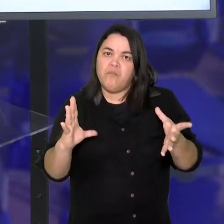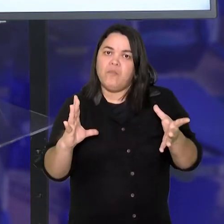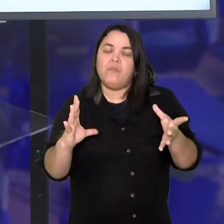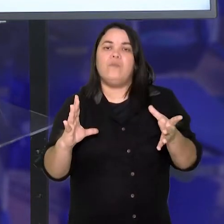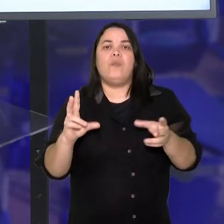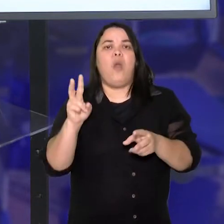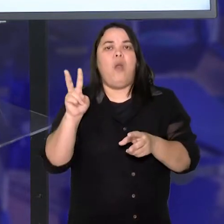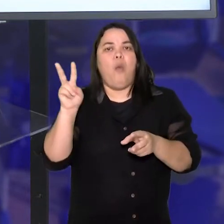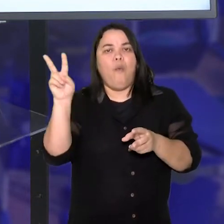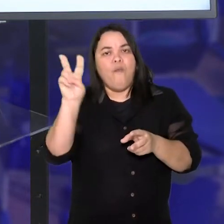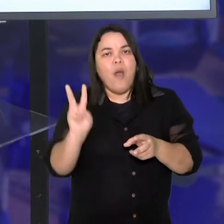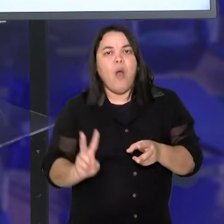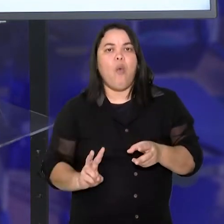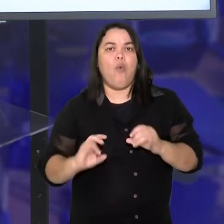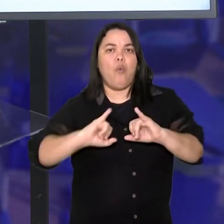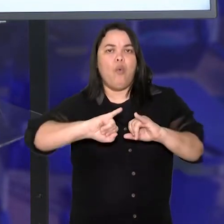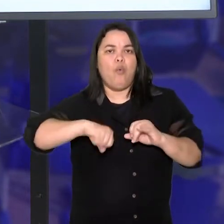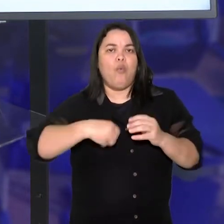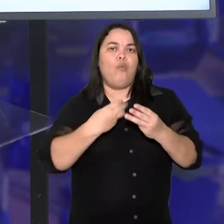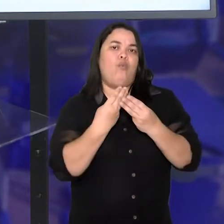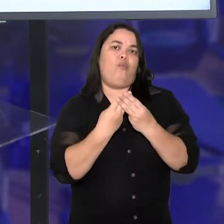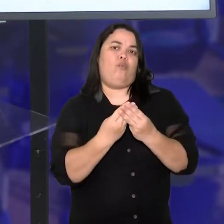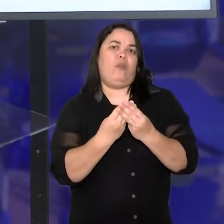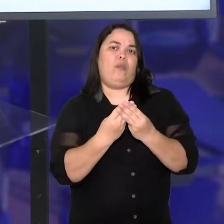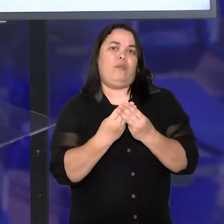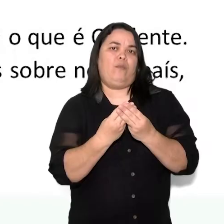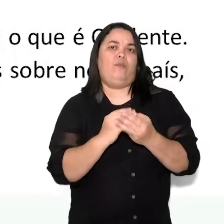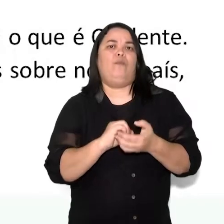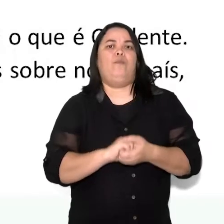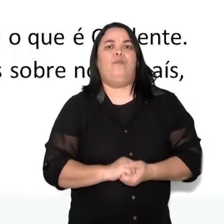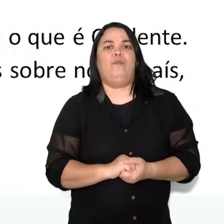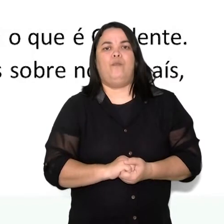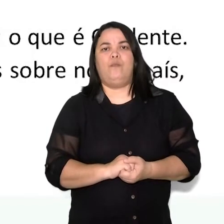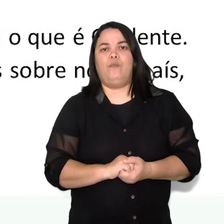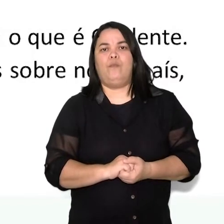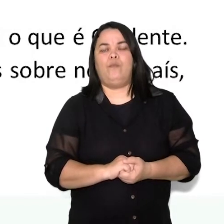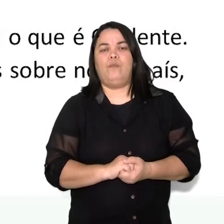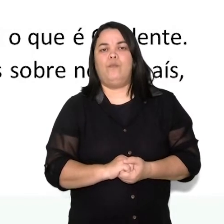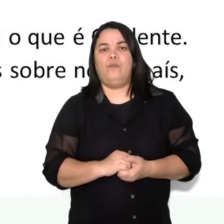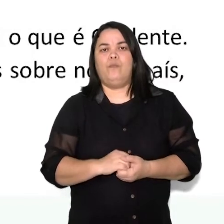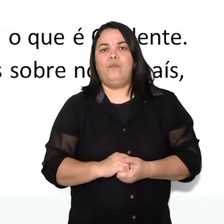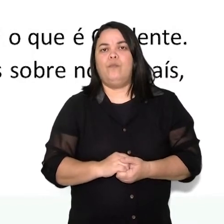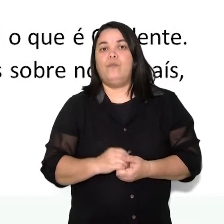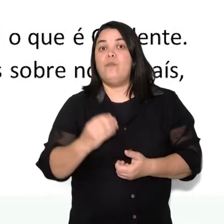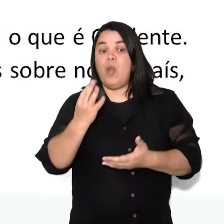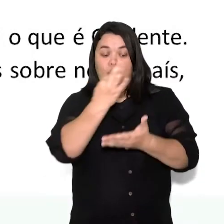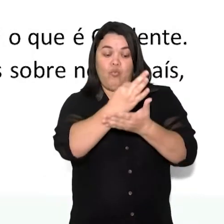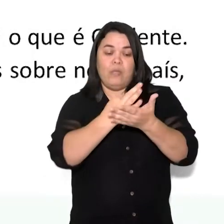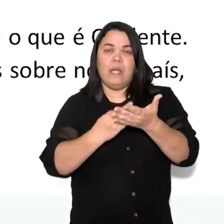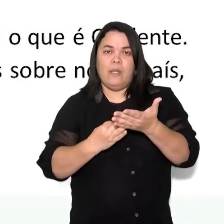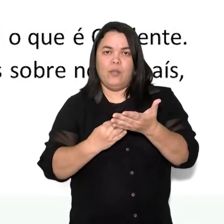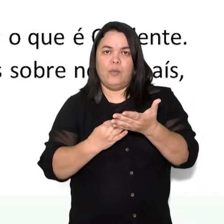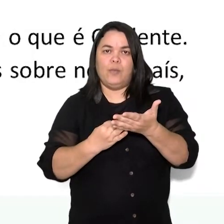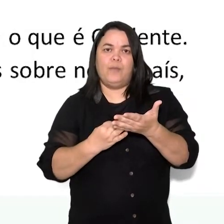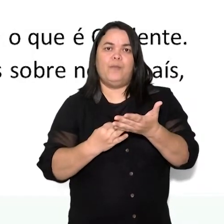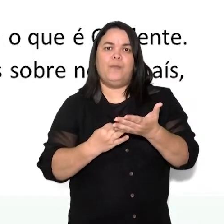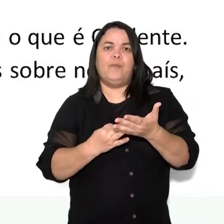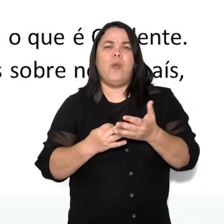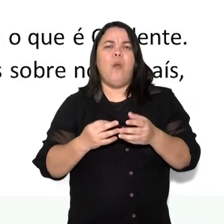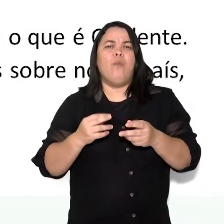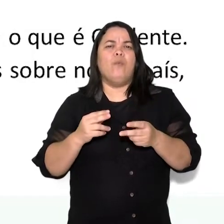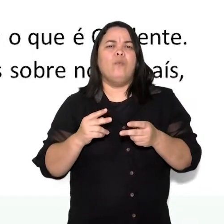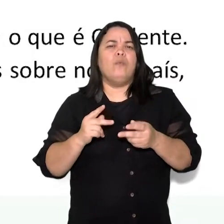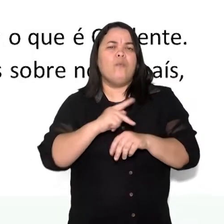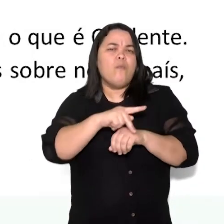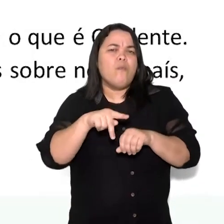e valores judaico-cristãos. Esses são os critérios. E o quarto, a partir do texto e de seus conhecimentos sobre o nosso país, por